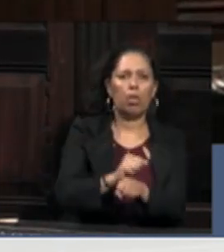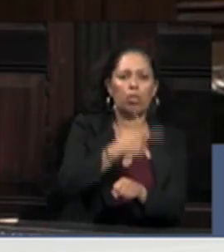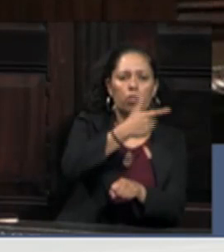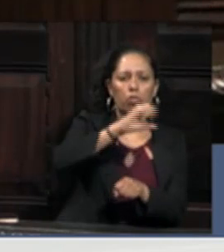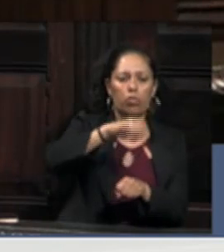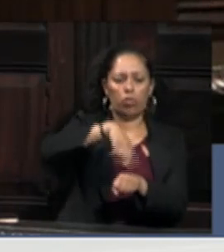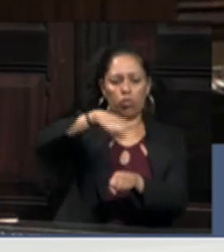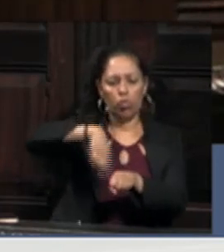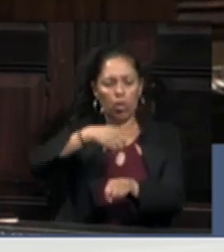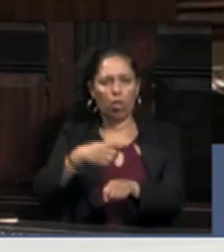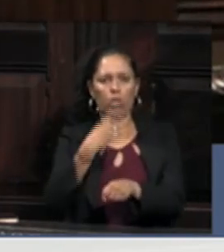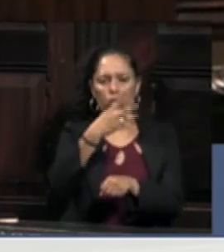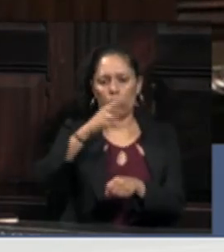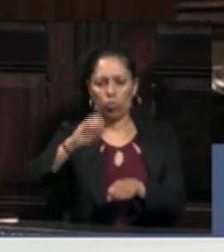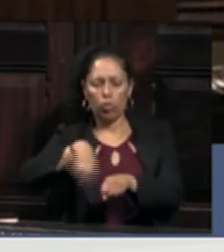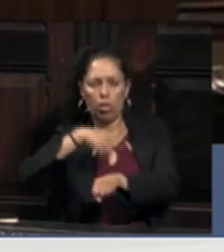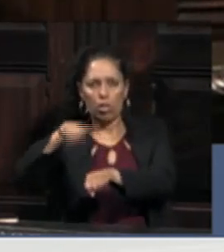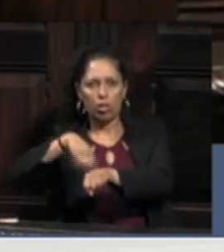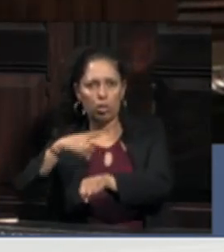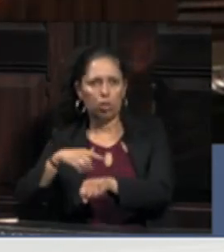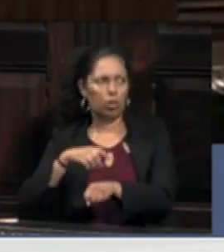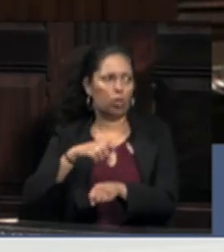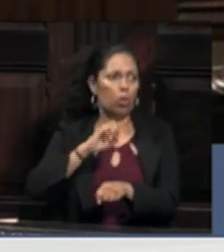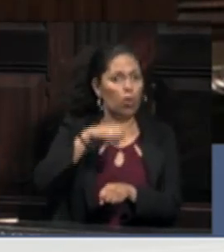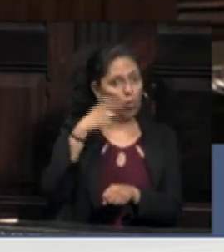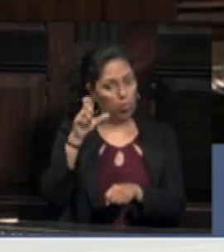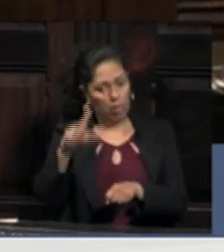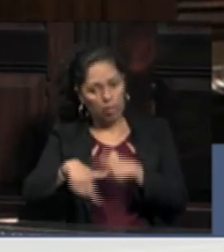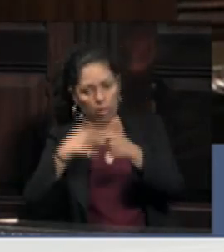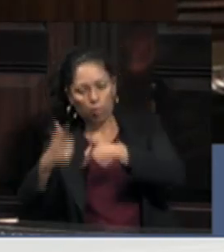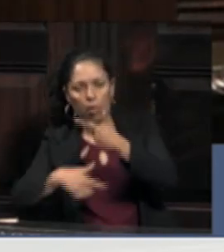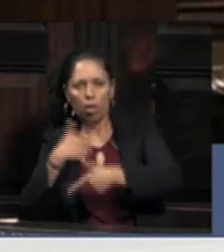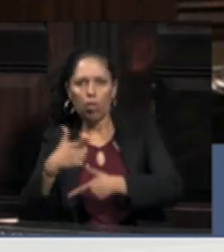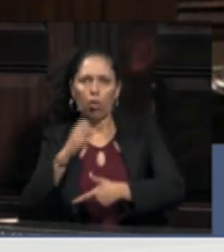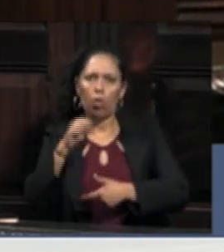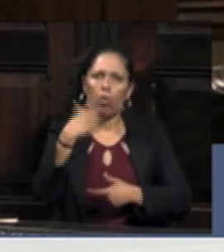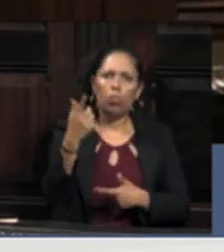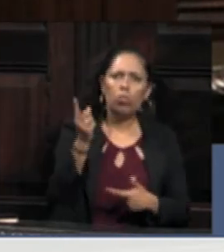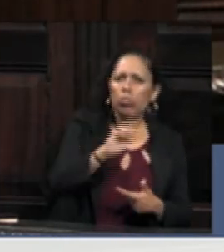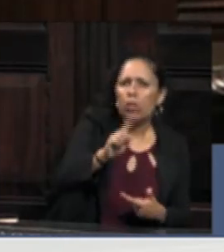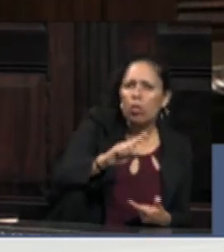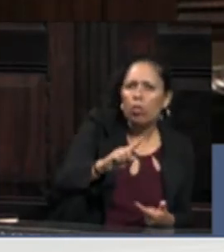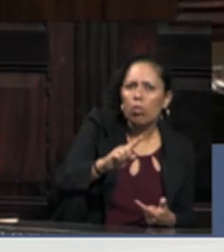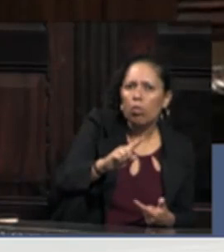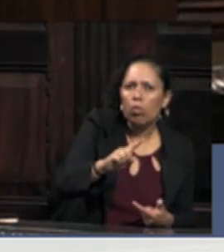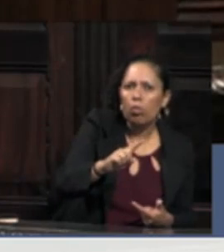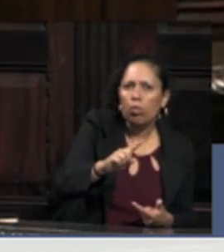com 40 horas. Ou é regime de trabalho ou não é regime de trabalho. Uma coisa são as gratificações